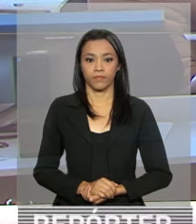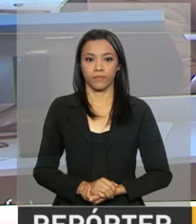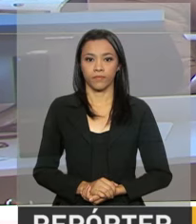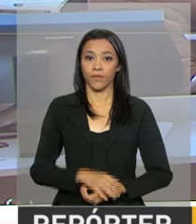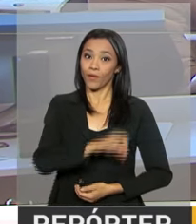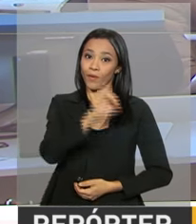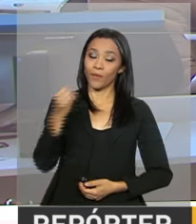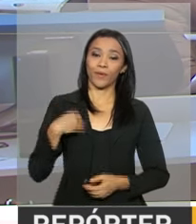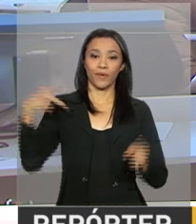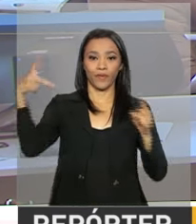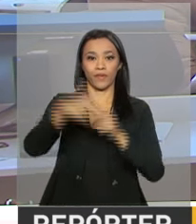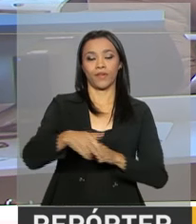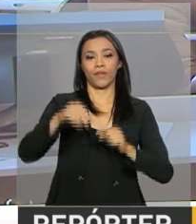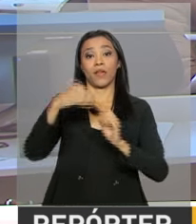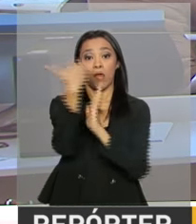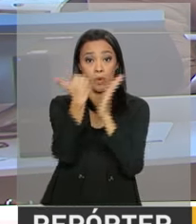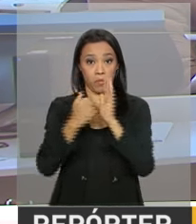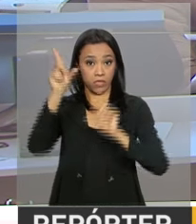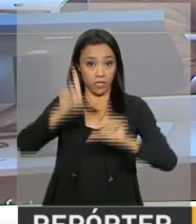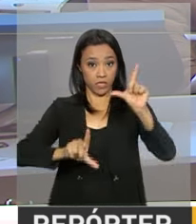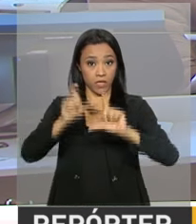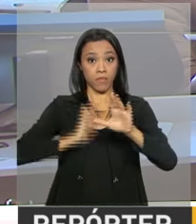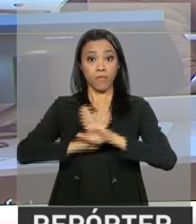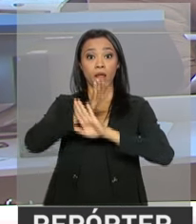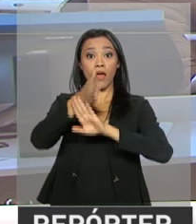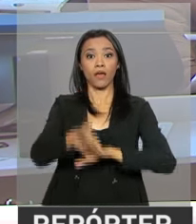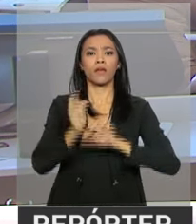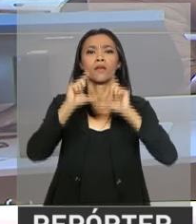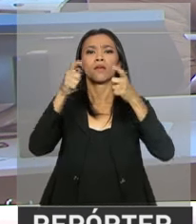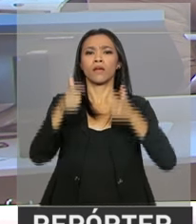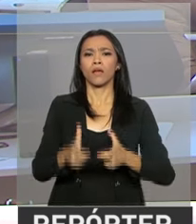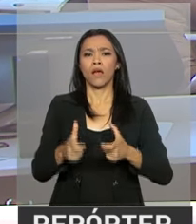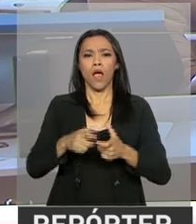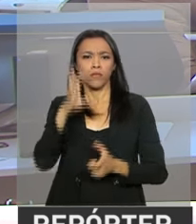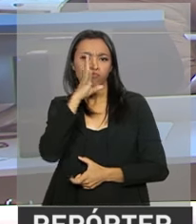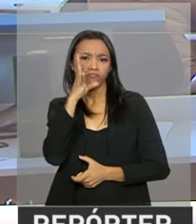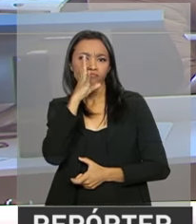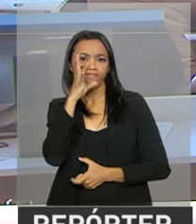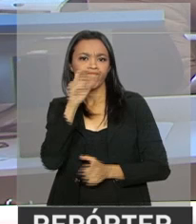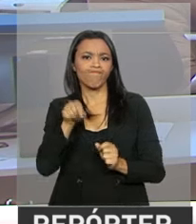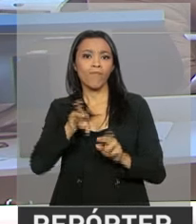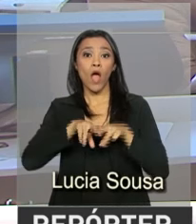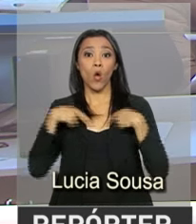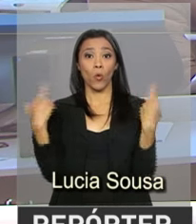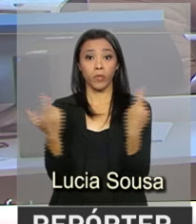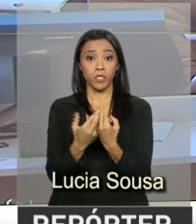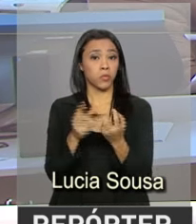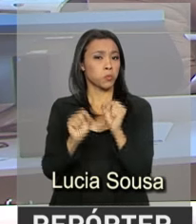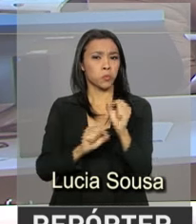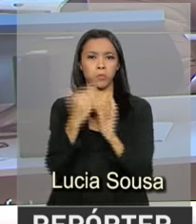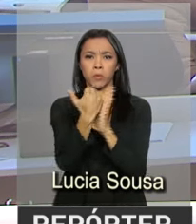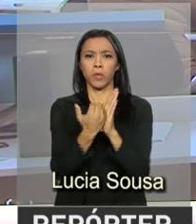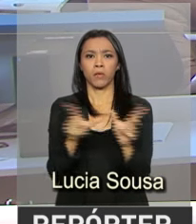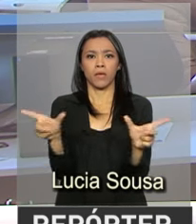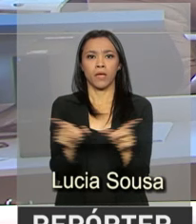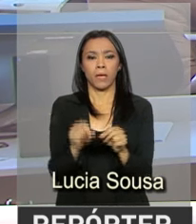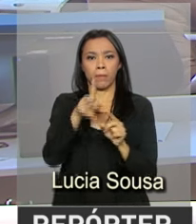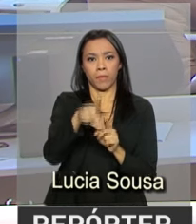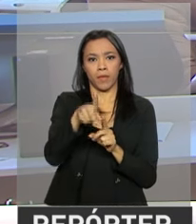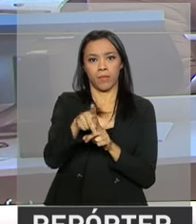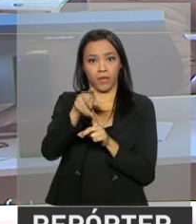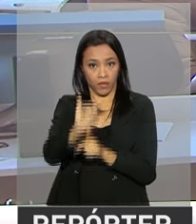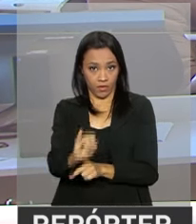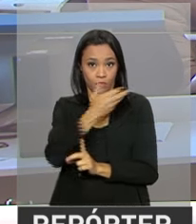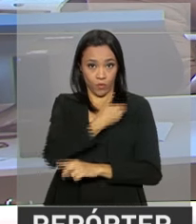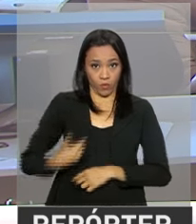Olá interrompemos a nossa programação para ir ao vivo acompanhar a reunião da do programa de parcerias de investimentos do governo